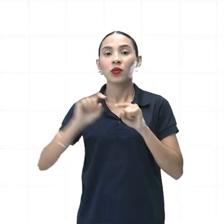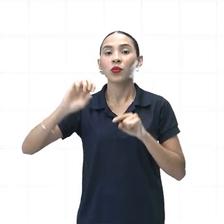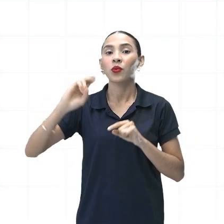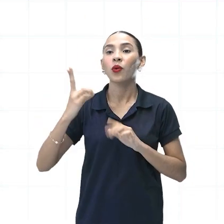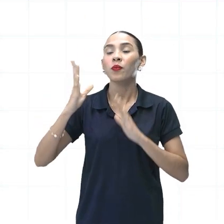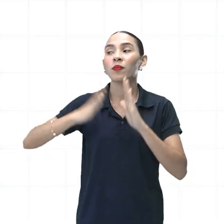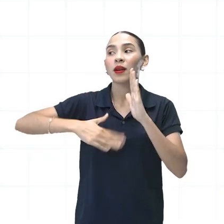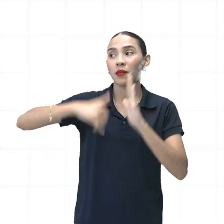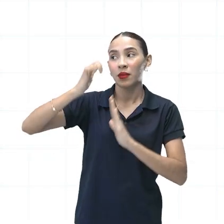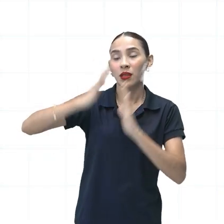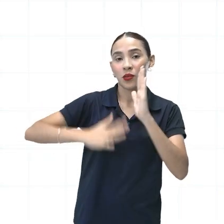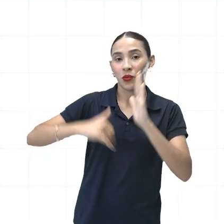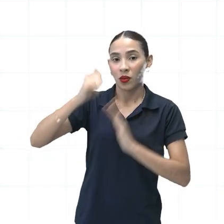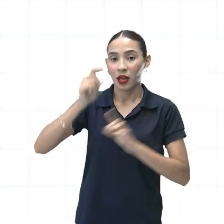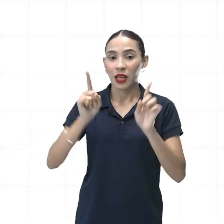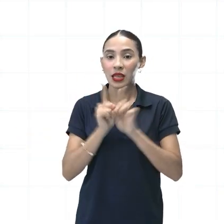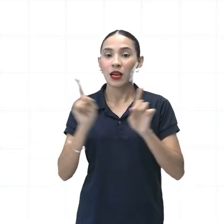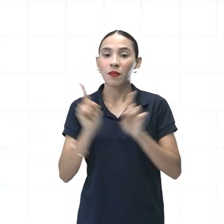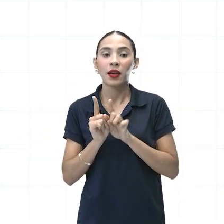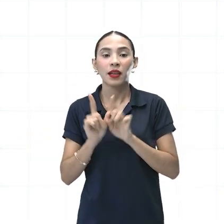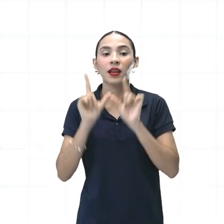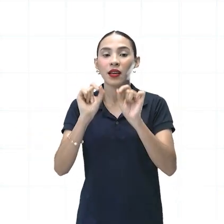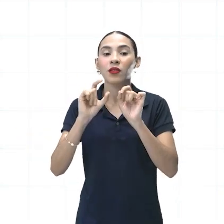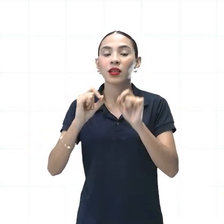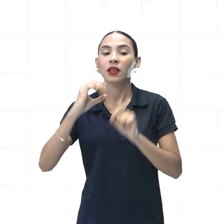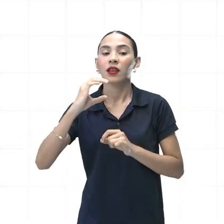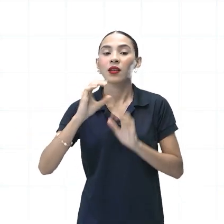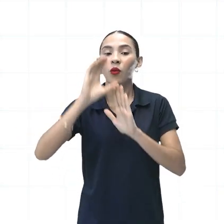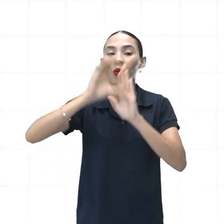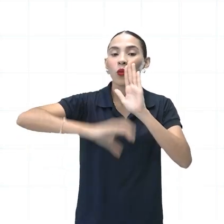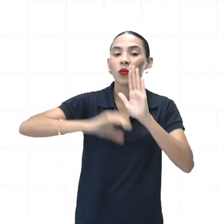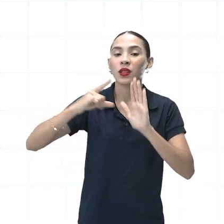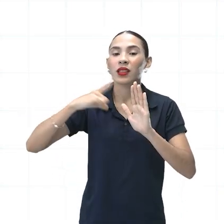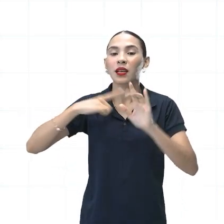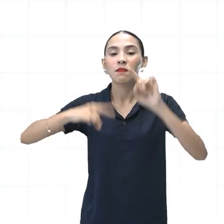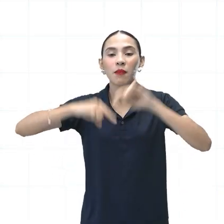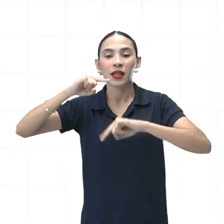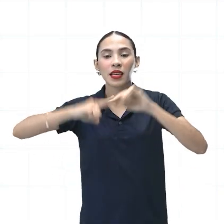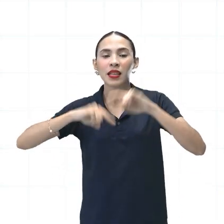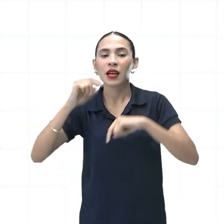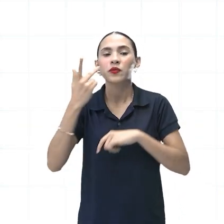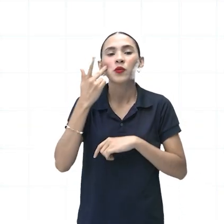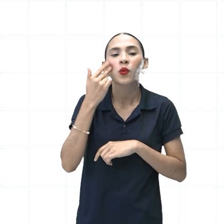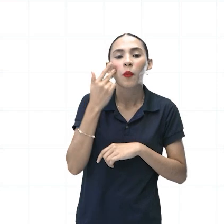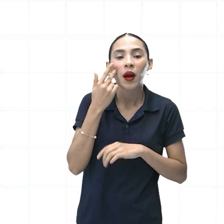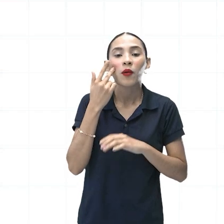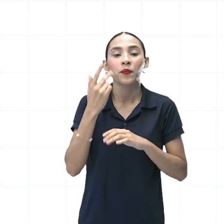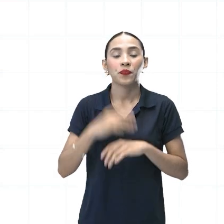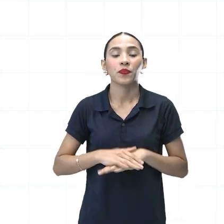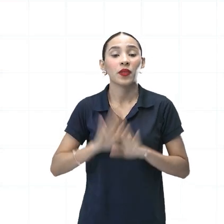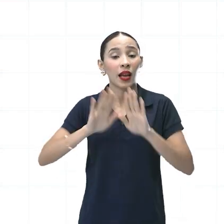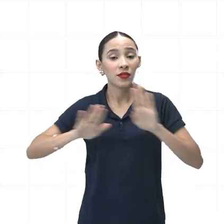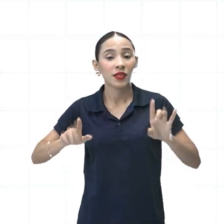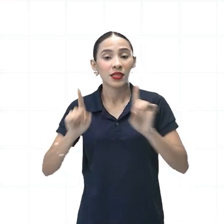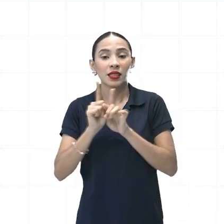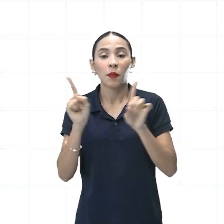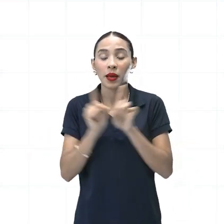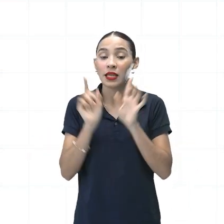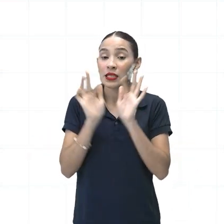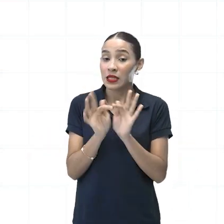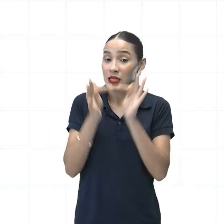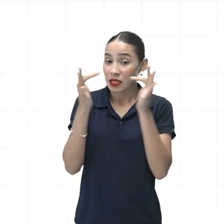pintura. As obras conceitualistas são compostas por objetos comuns e, por muitas